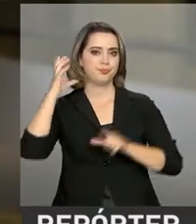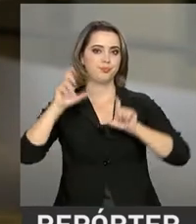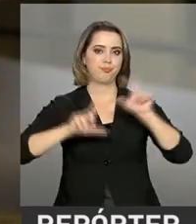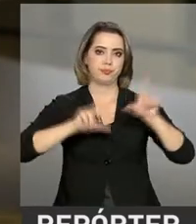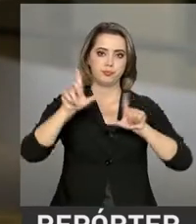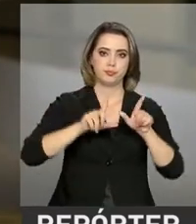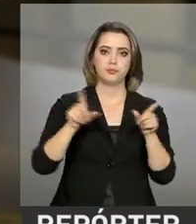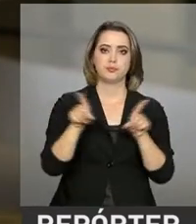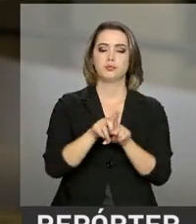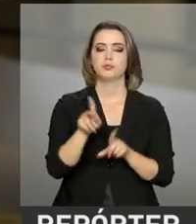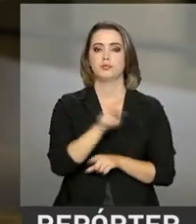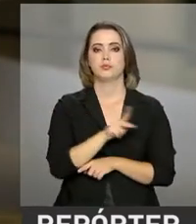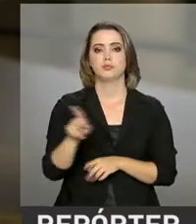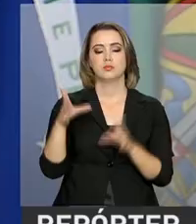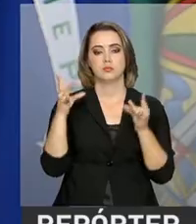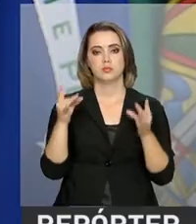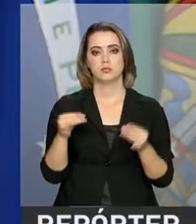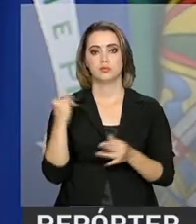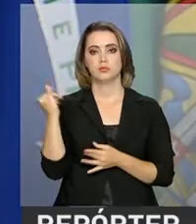destacou a importância da medida.